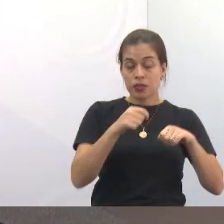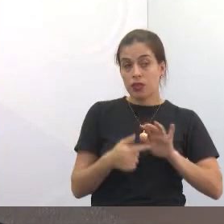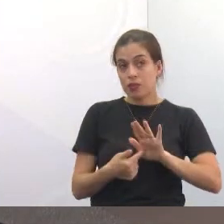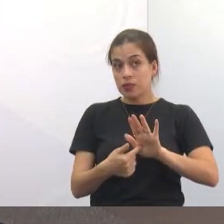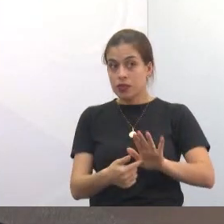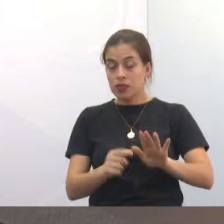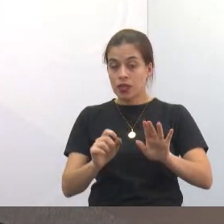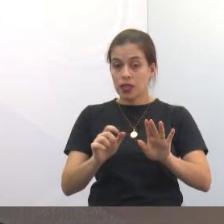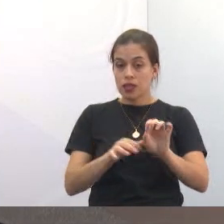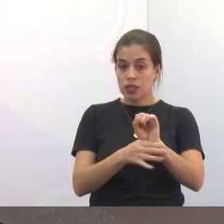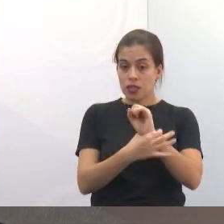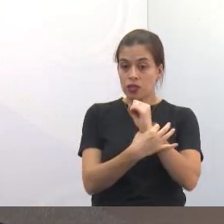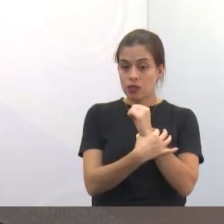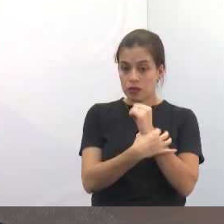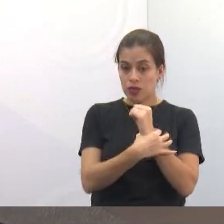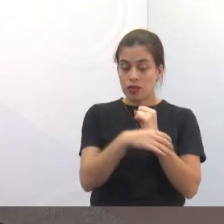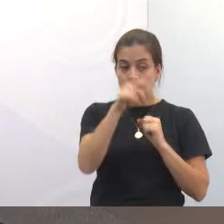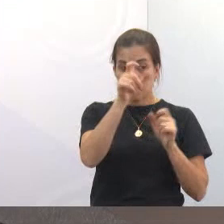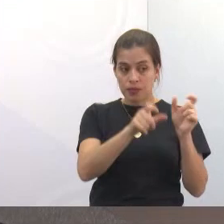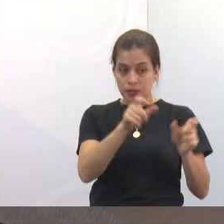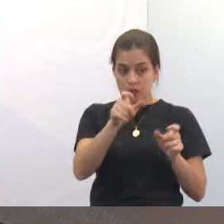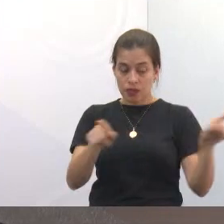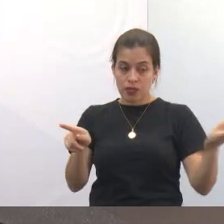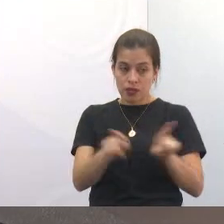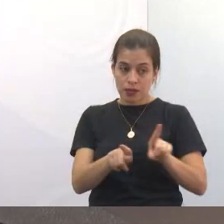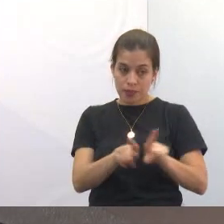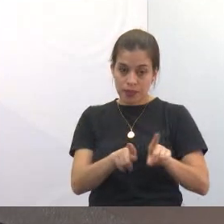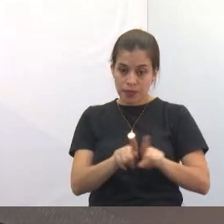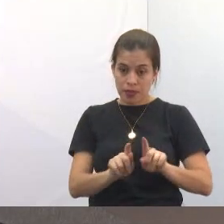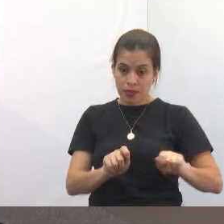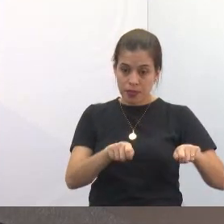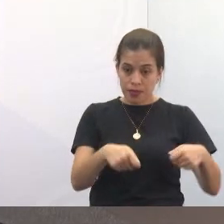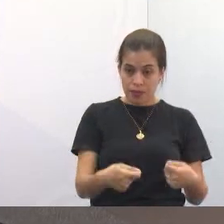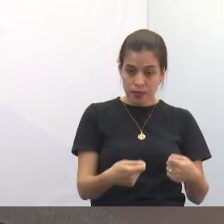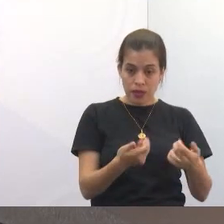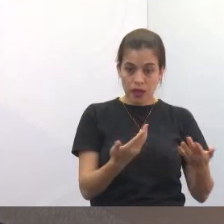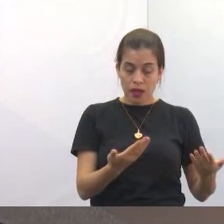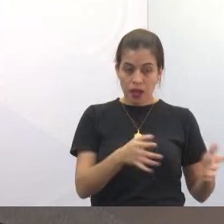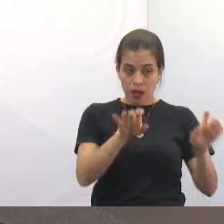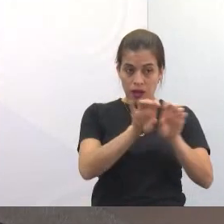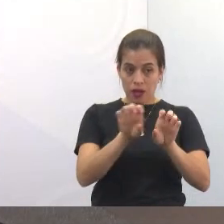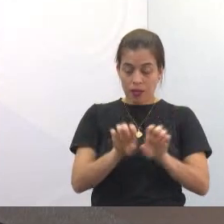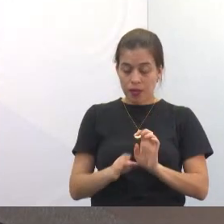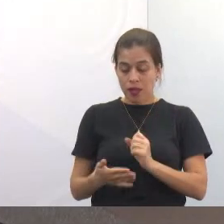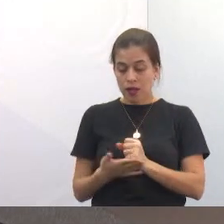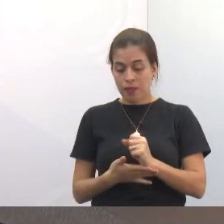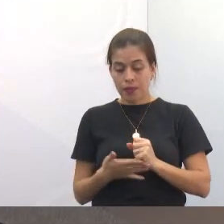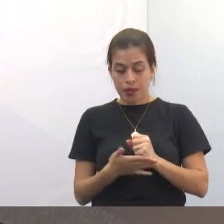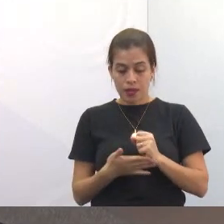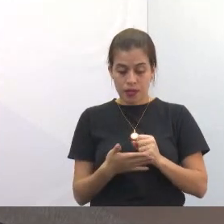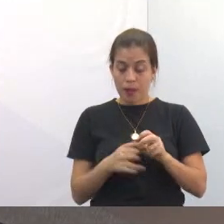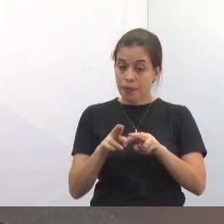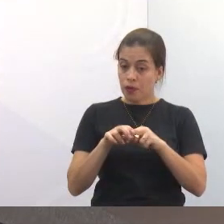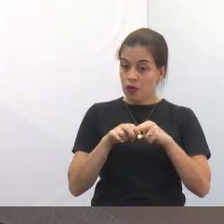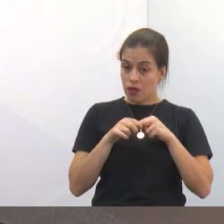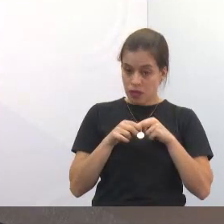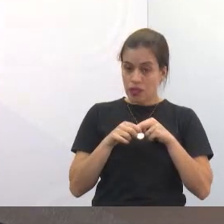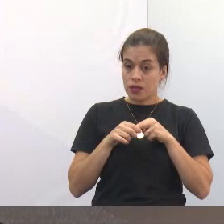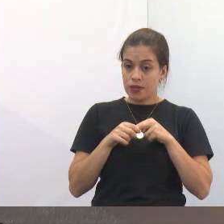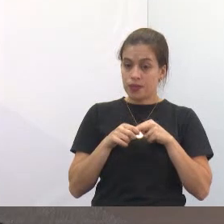apresentar segurança aos moradores e também possibilidade de fornecimento de infraestrutura básica. Desta maneira,